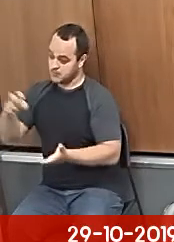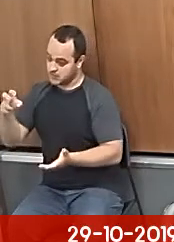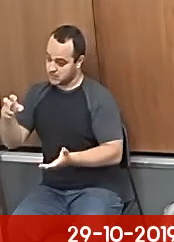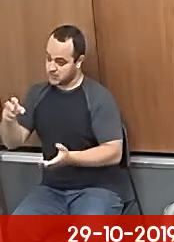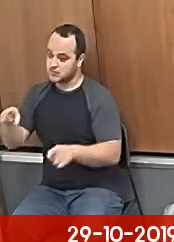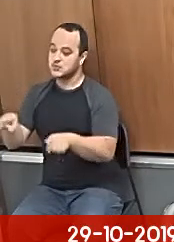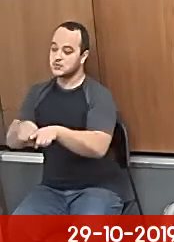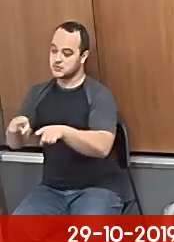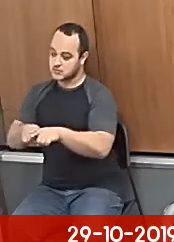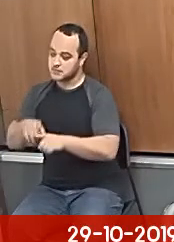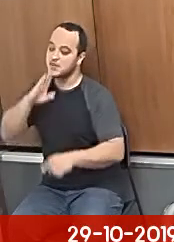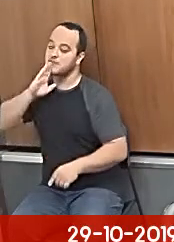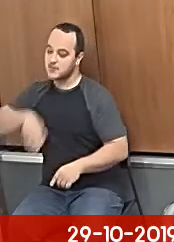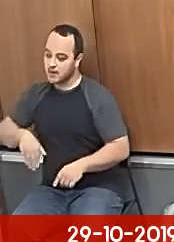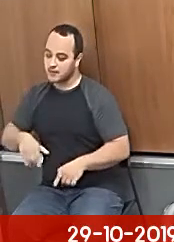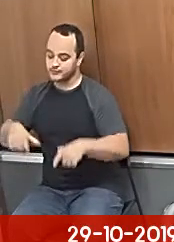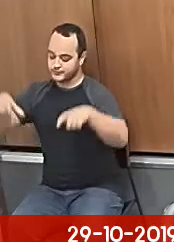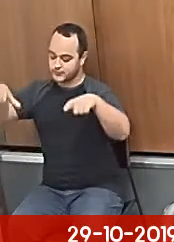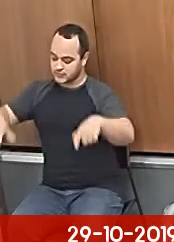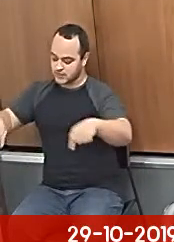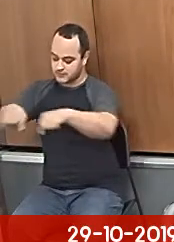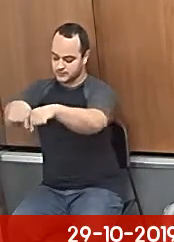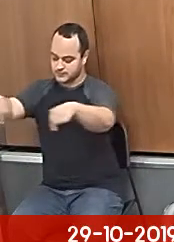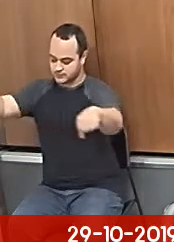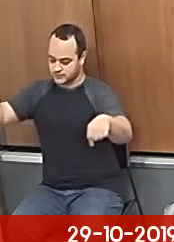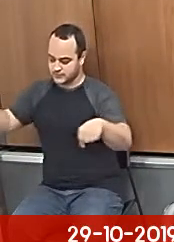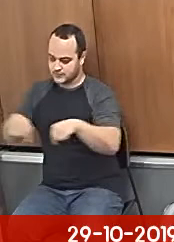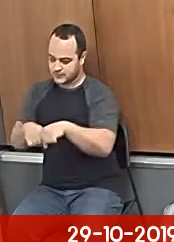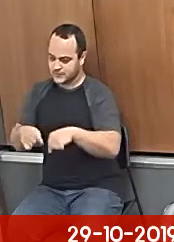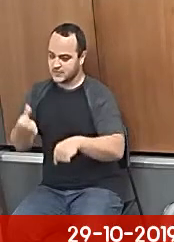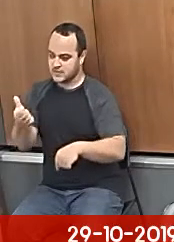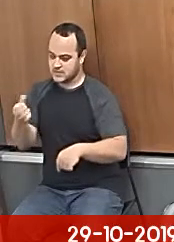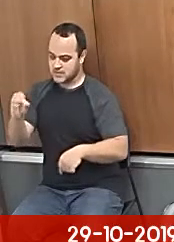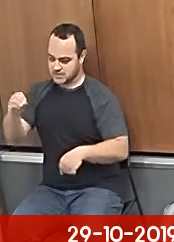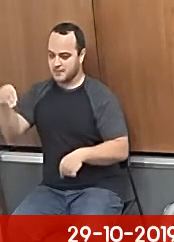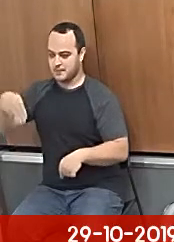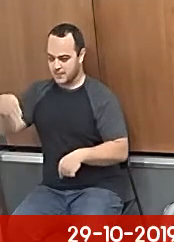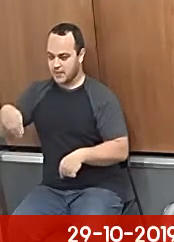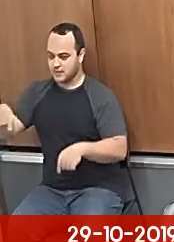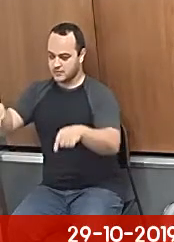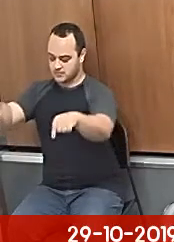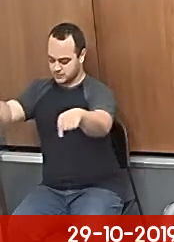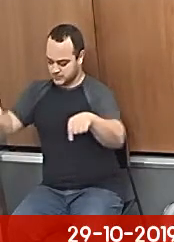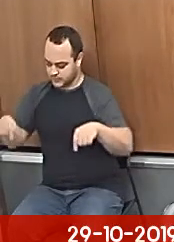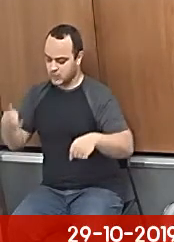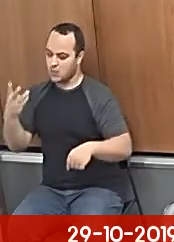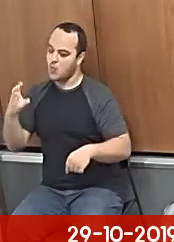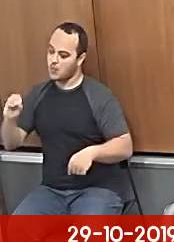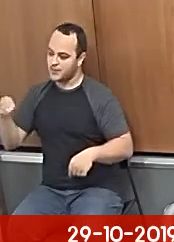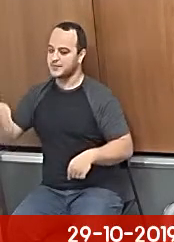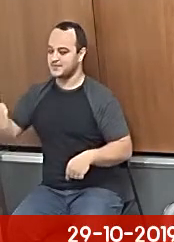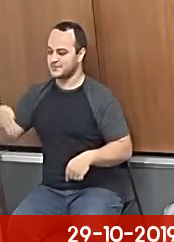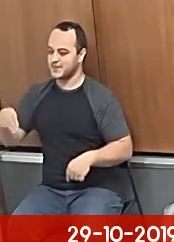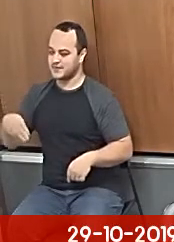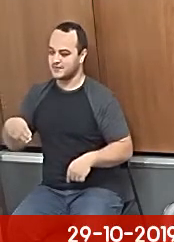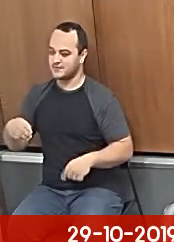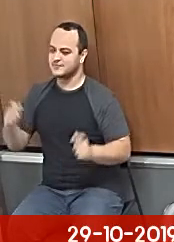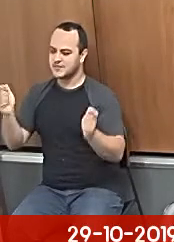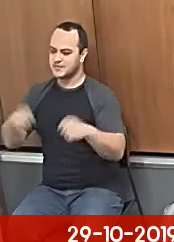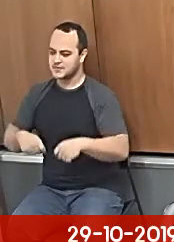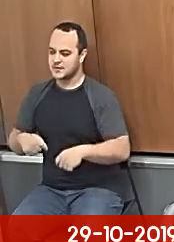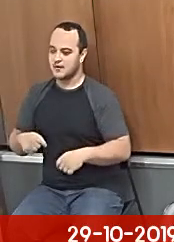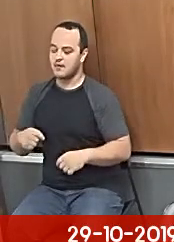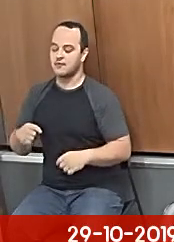60 metros por 40. Porque não tem condições de fazer que nem na Turquia e na Inglaterra, em que o meu time sai para visitar e joga um final de semana numa